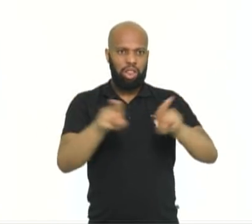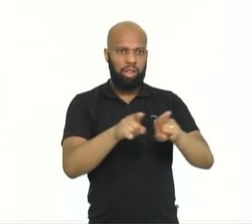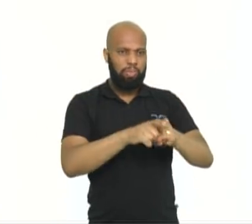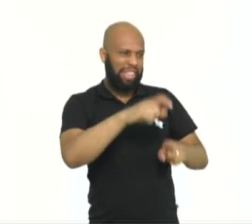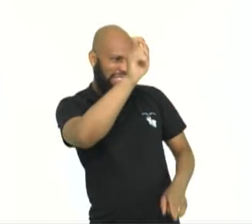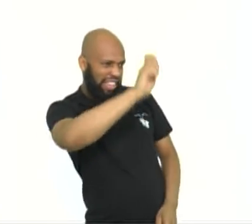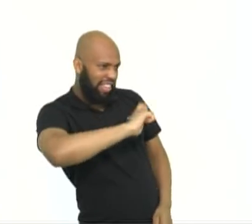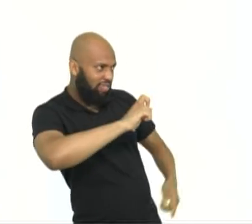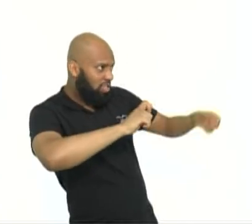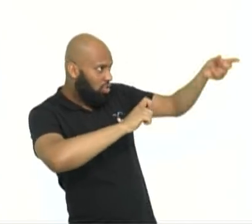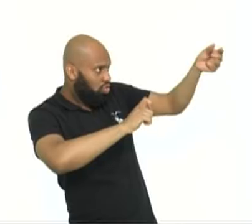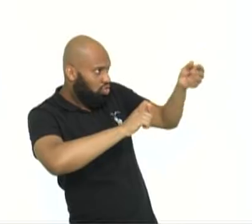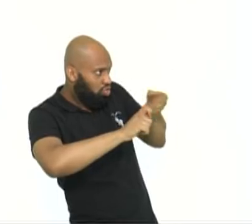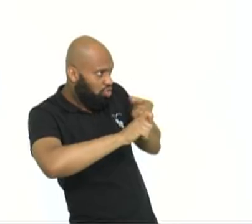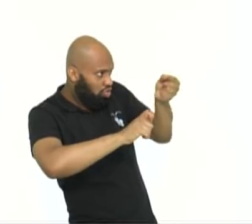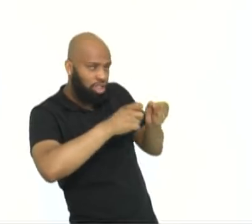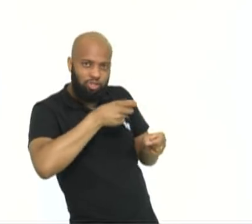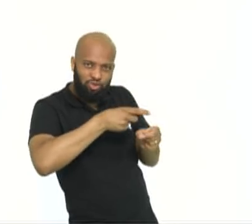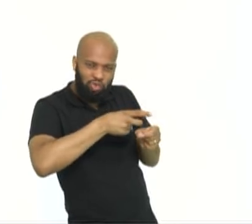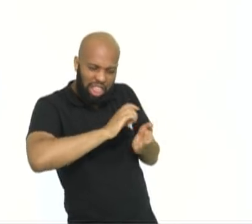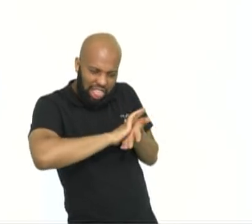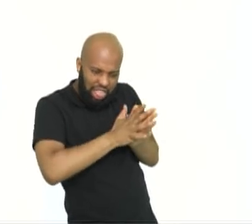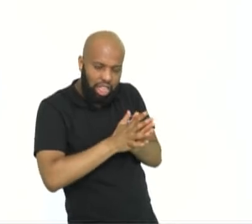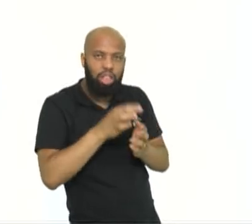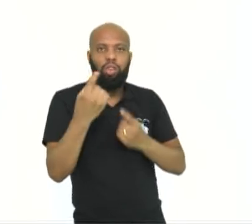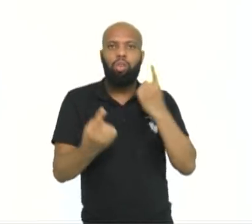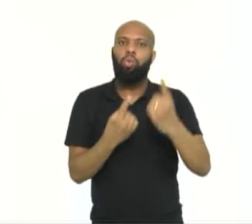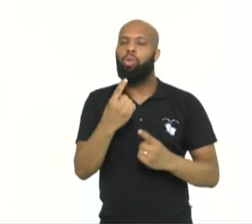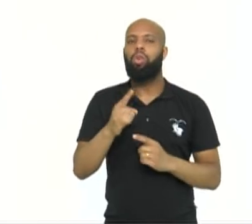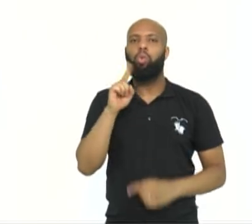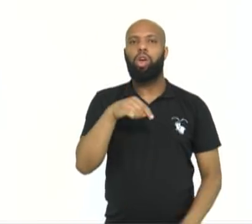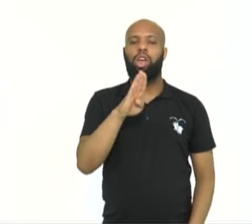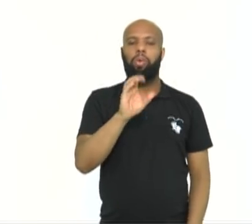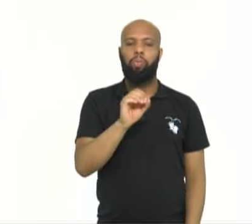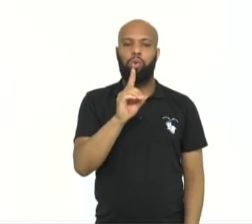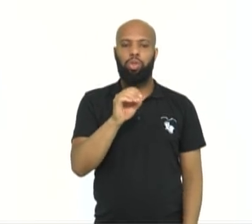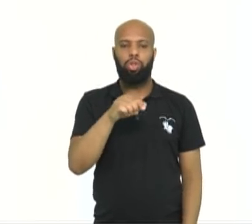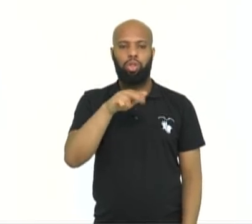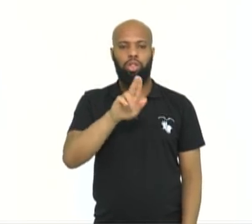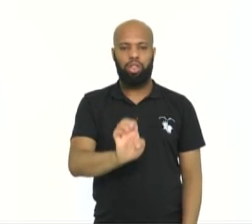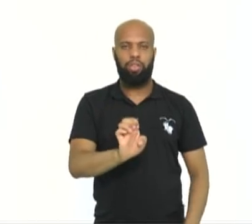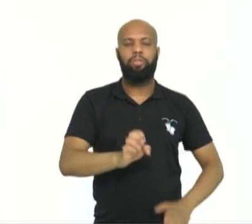aí? Qual destes elementos aqui é bodoque?